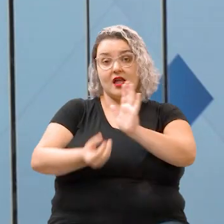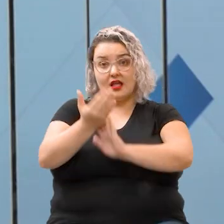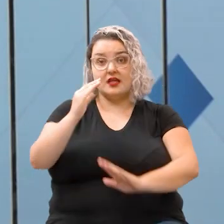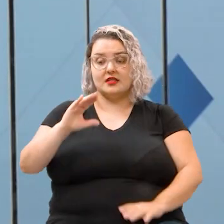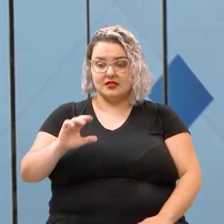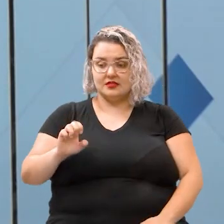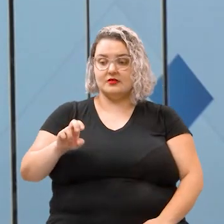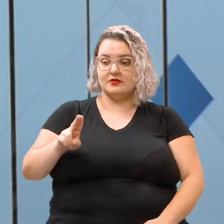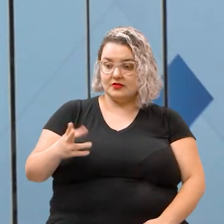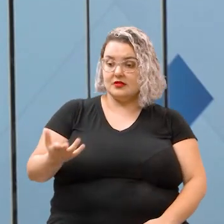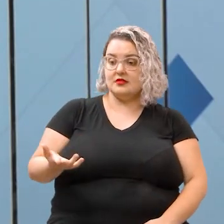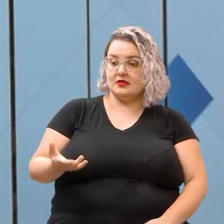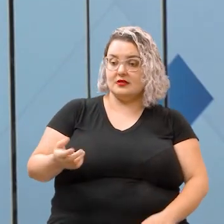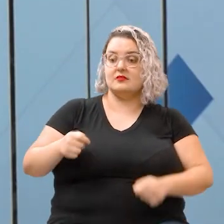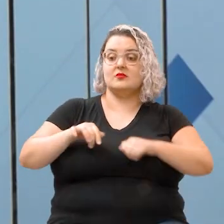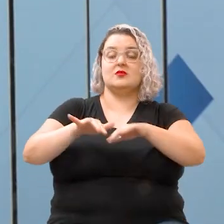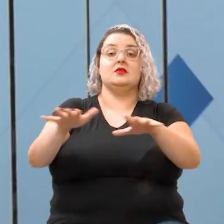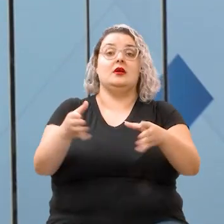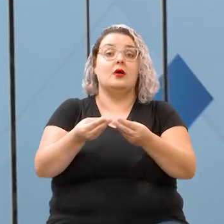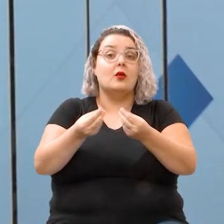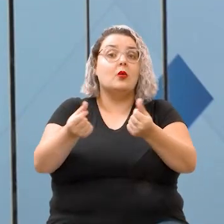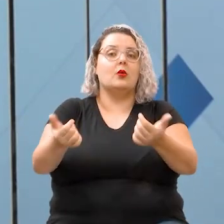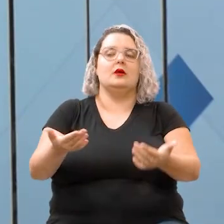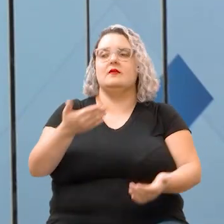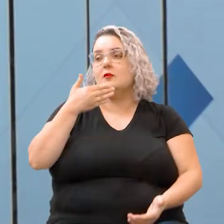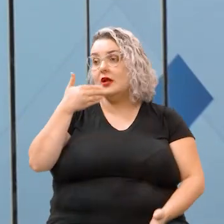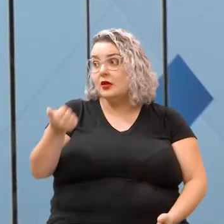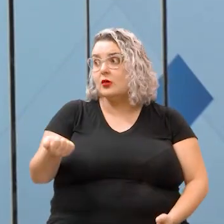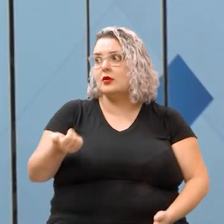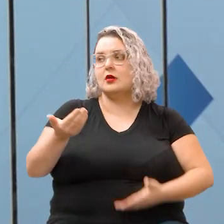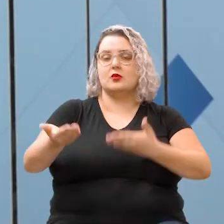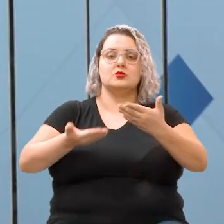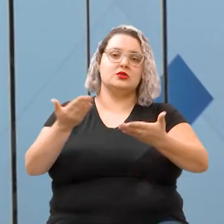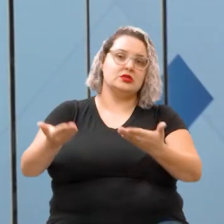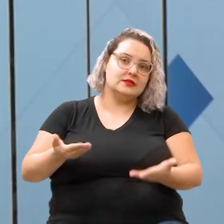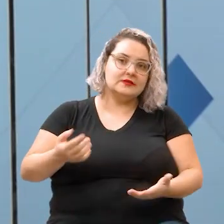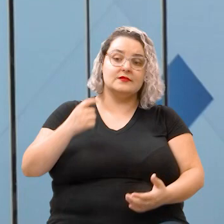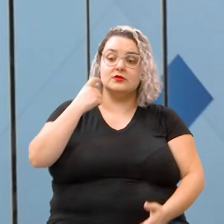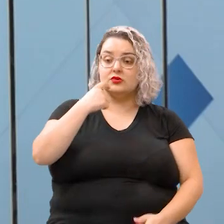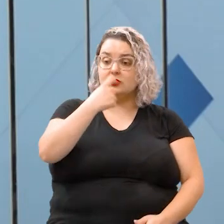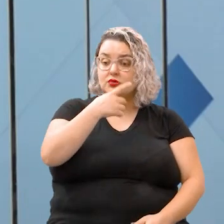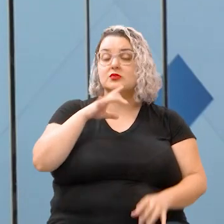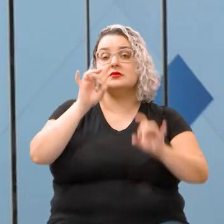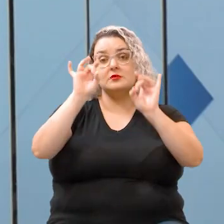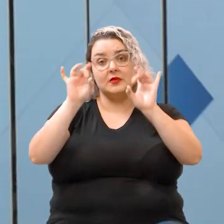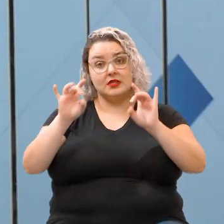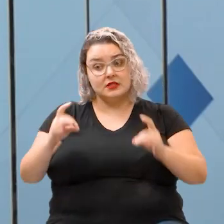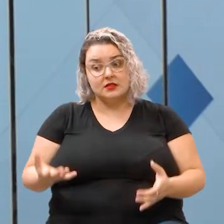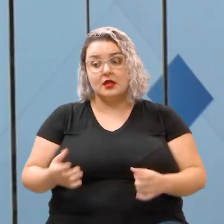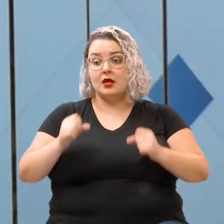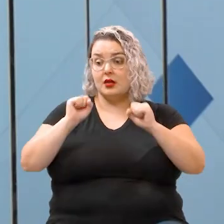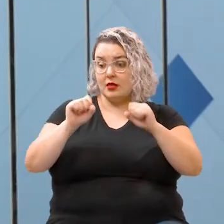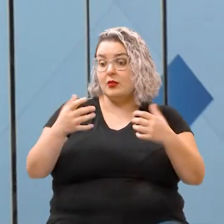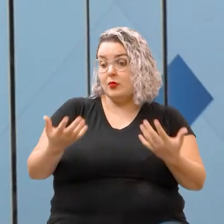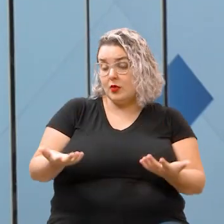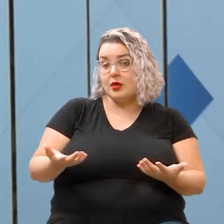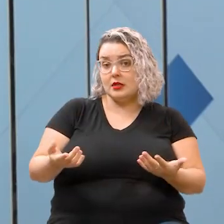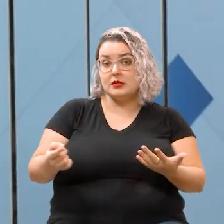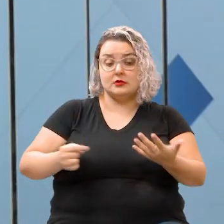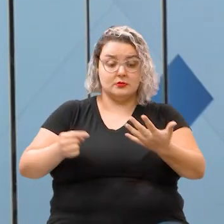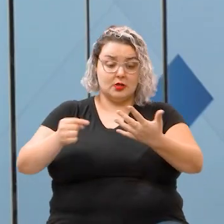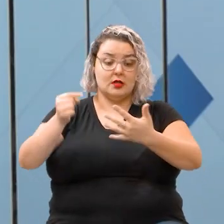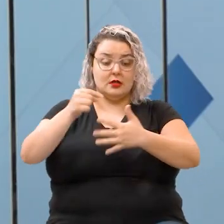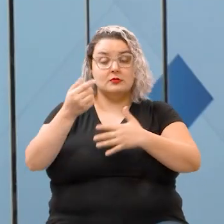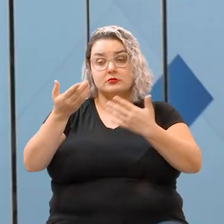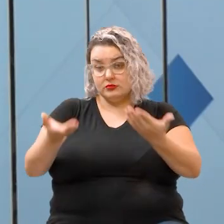do CEL, né? Que veio aí para ampliar, qualificar, né? O serviço odontológico especializado e poder